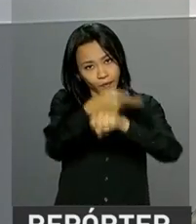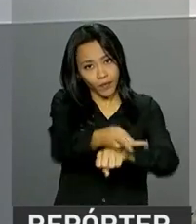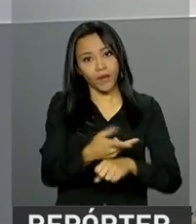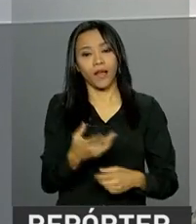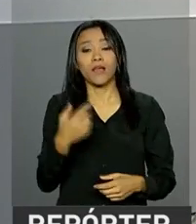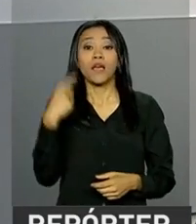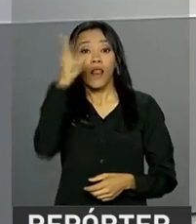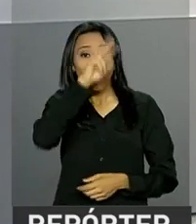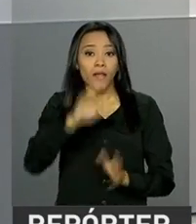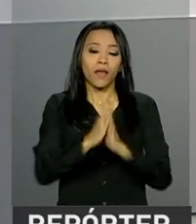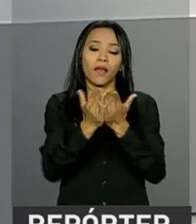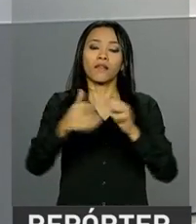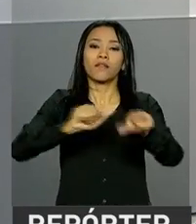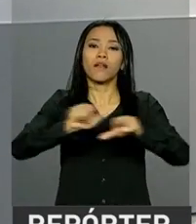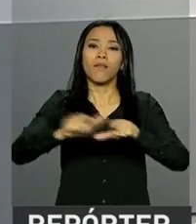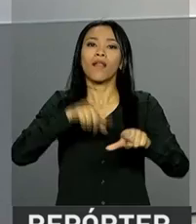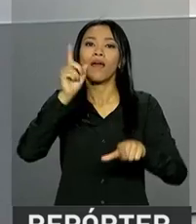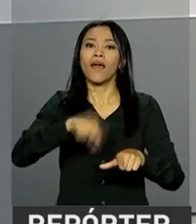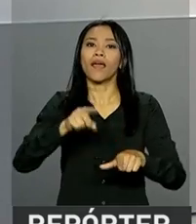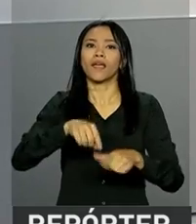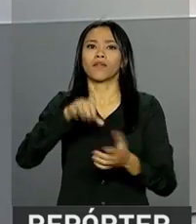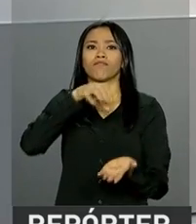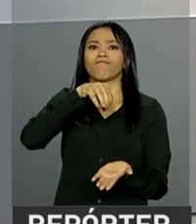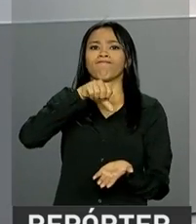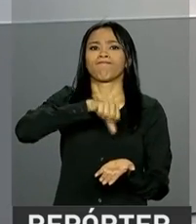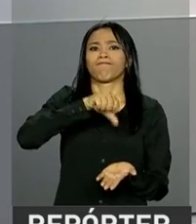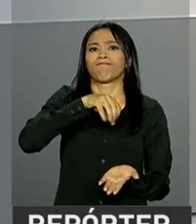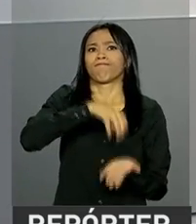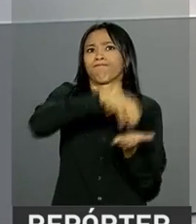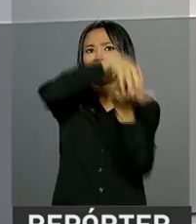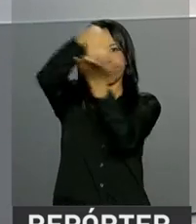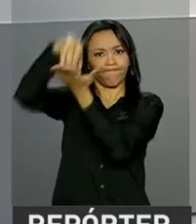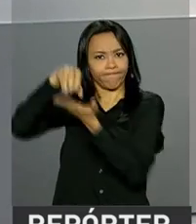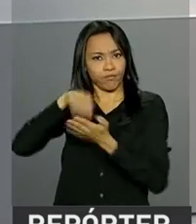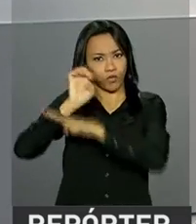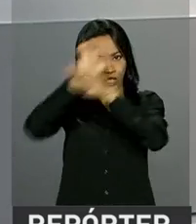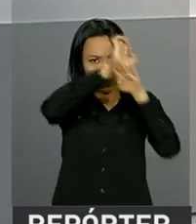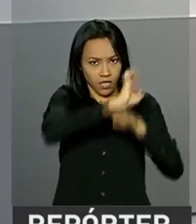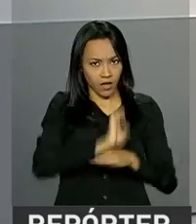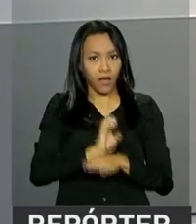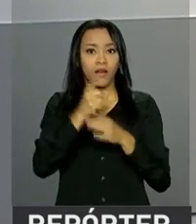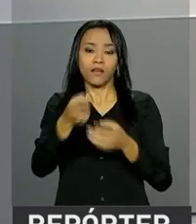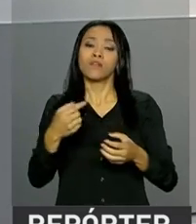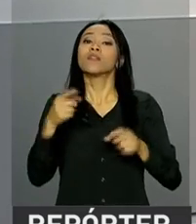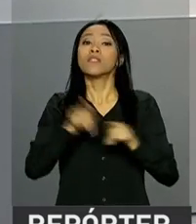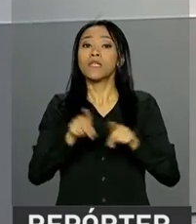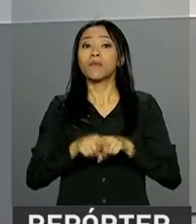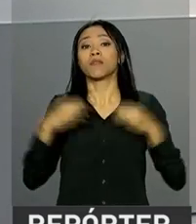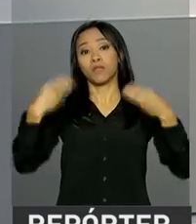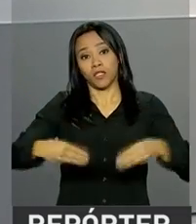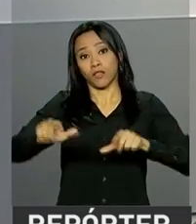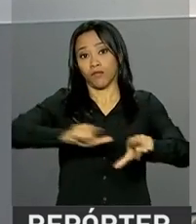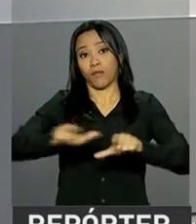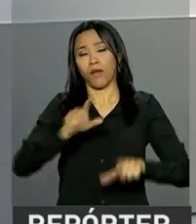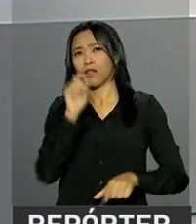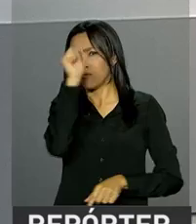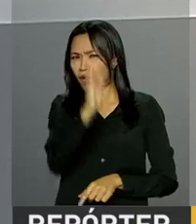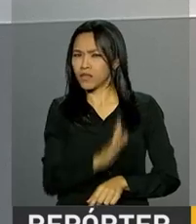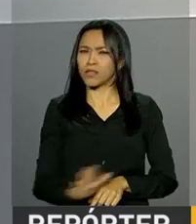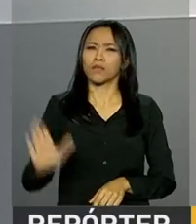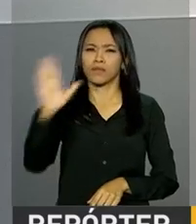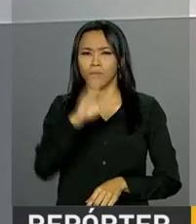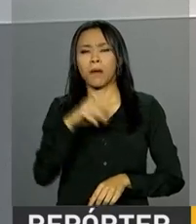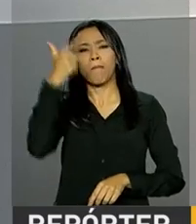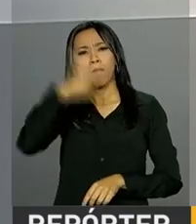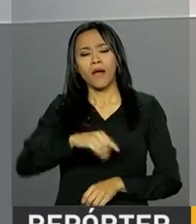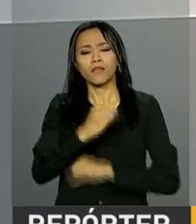carteira de trabalho é emitida nas superintendências regionais gerências e agências do Ministério do Trabalho em todo o Brasil mais informações